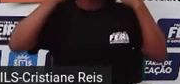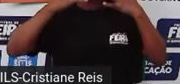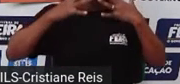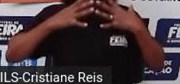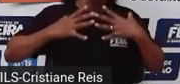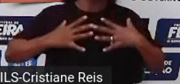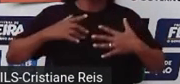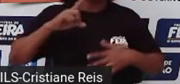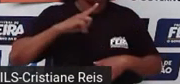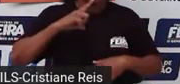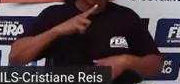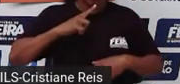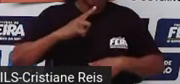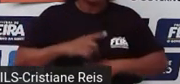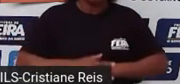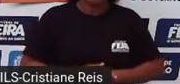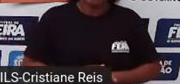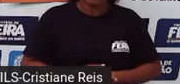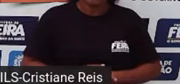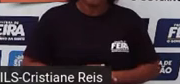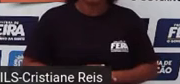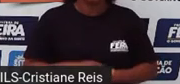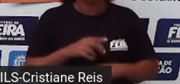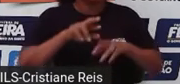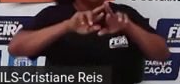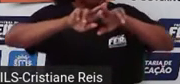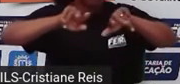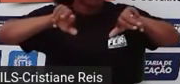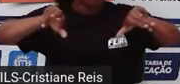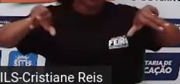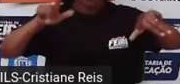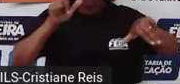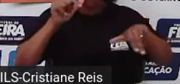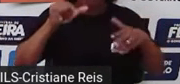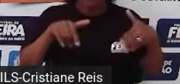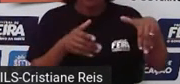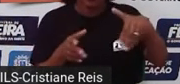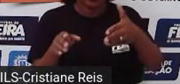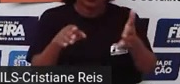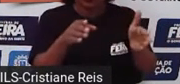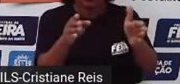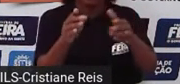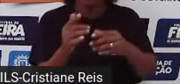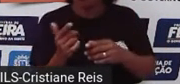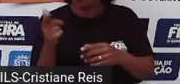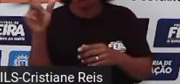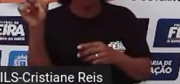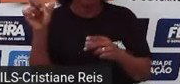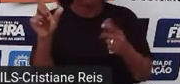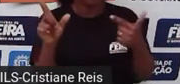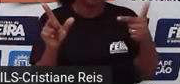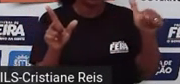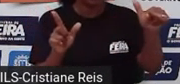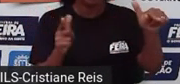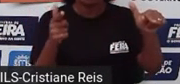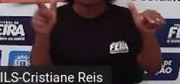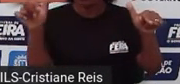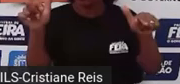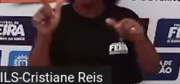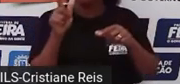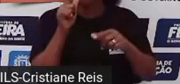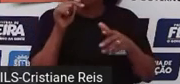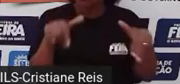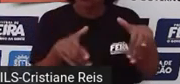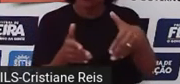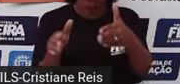aí no seu corpo né então a gente tem vários Rios é o antes e que é considerado também não é um dos maiores do mundo